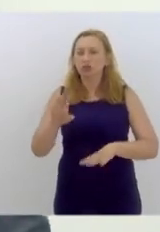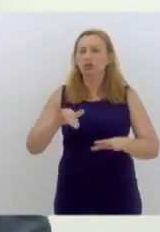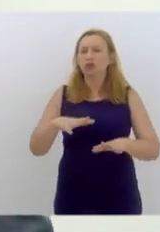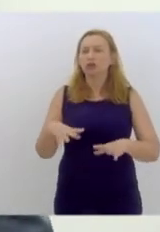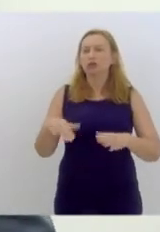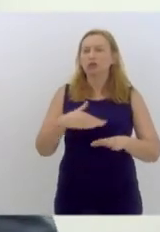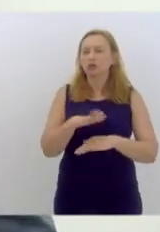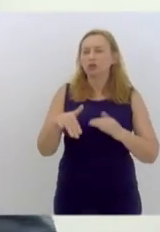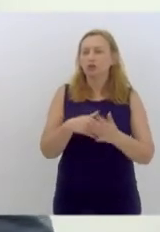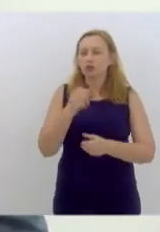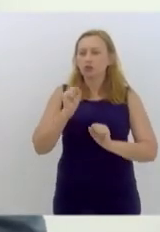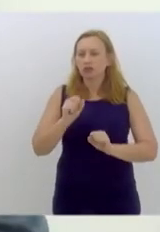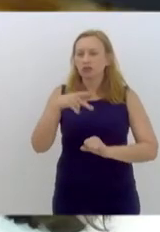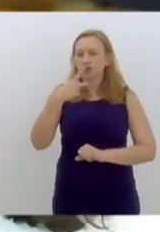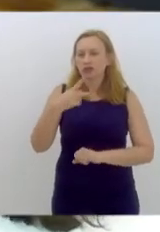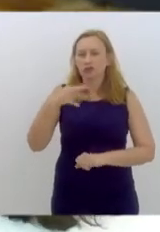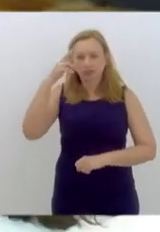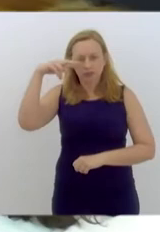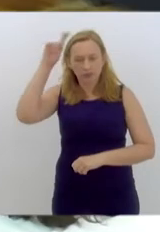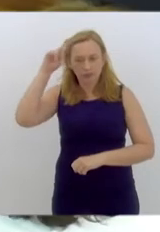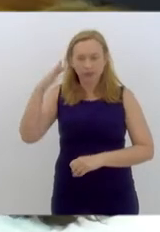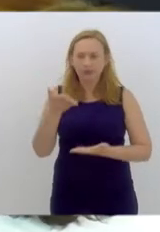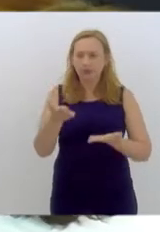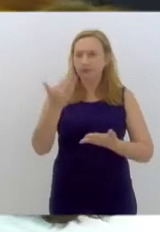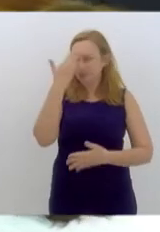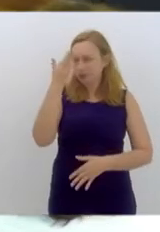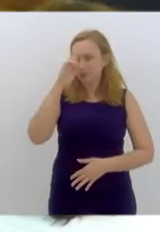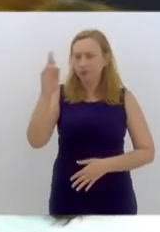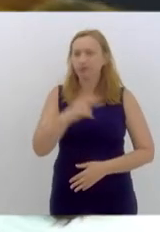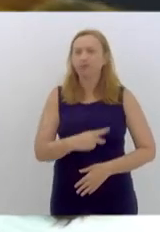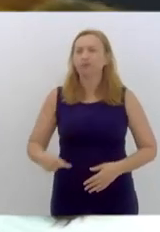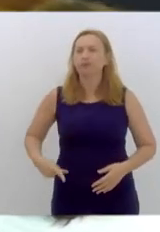Então, secretário Renan Ferreirinha. Obrigado, presidente.